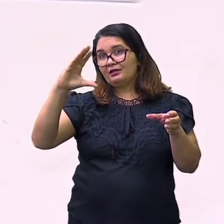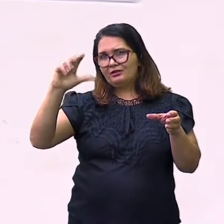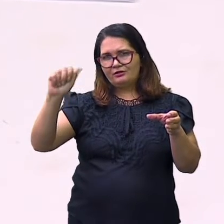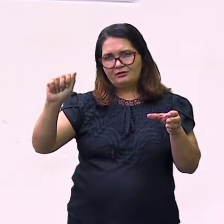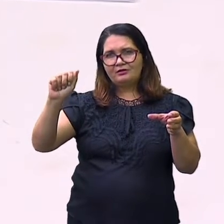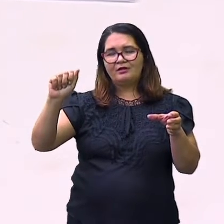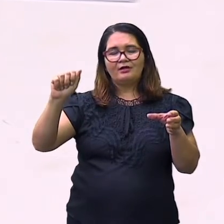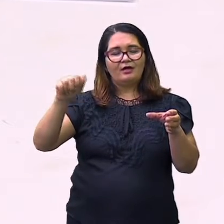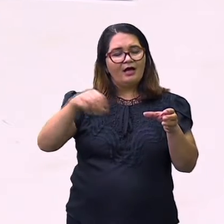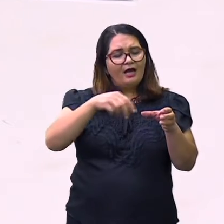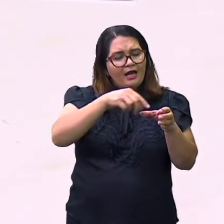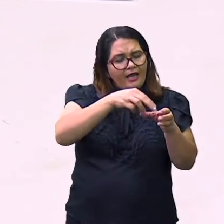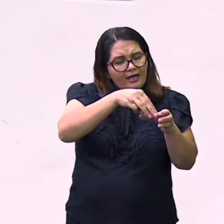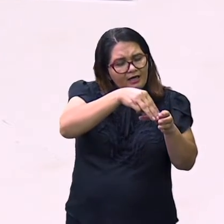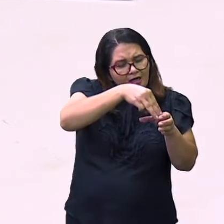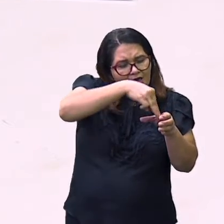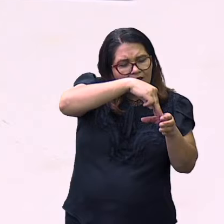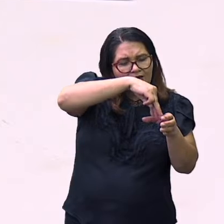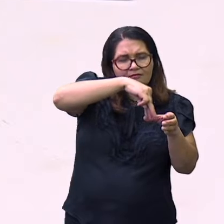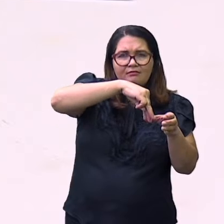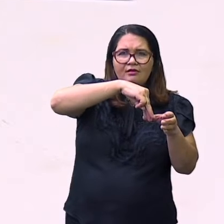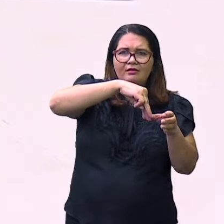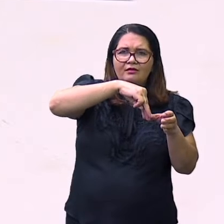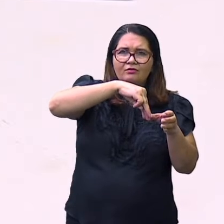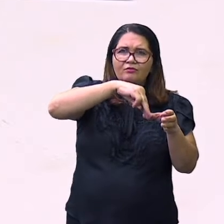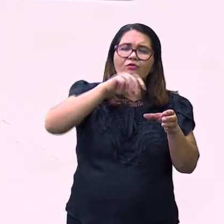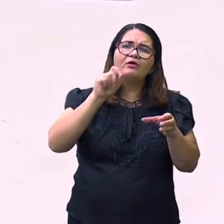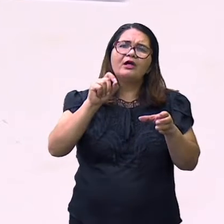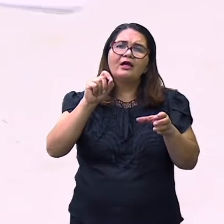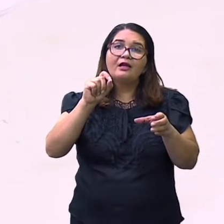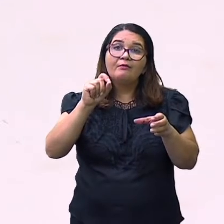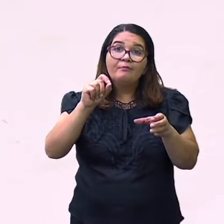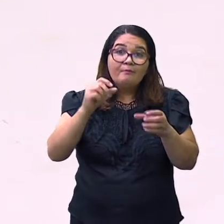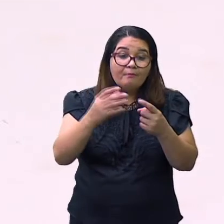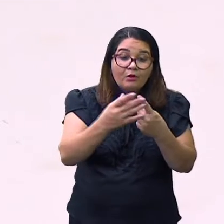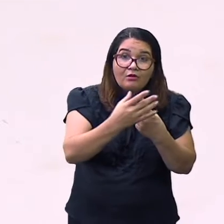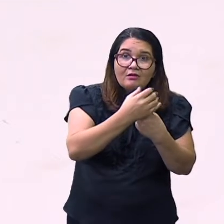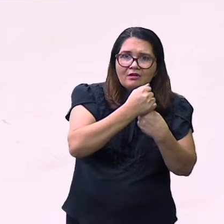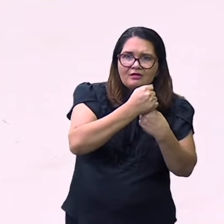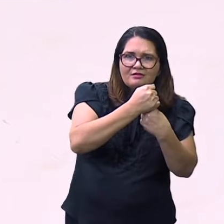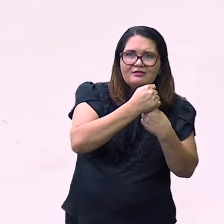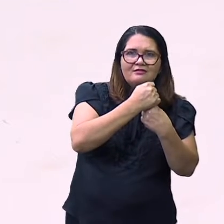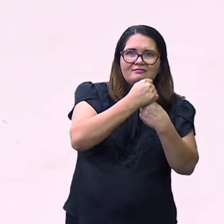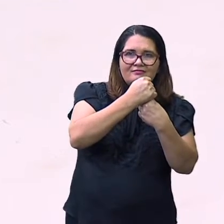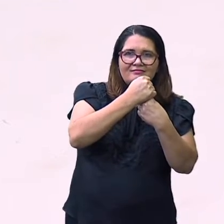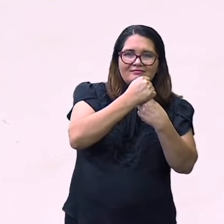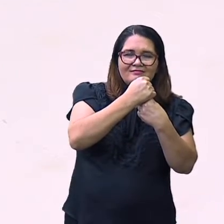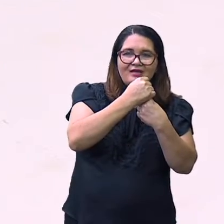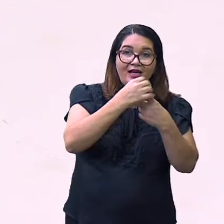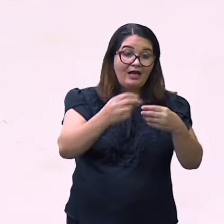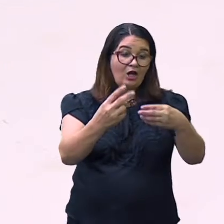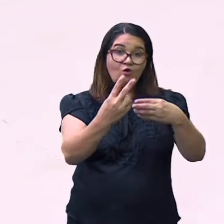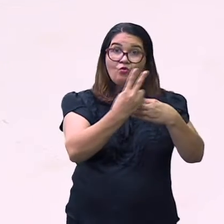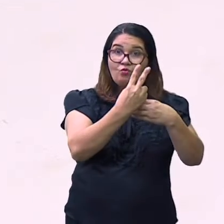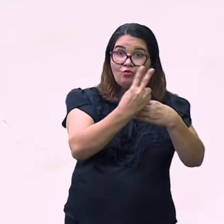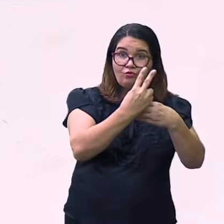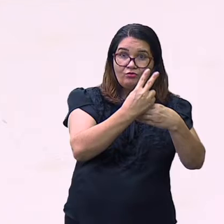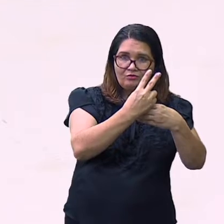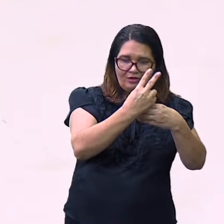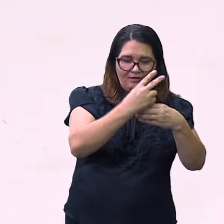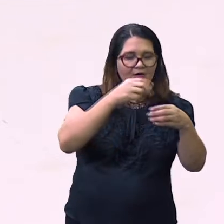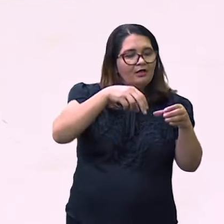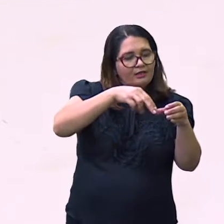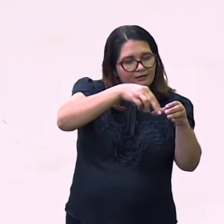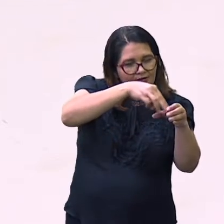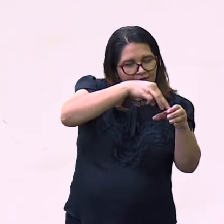ajustar. Serve até de apoio para outra, vocês percebem? Uma vai ficando apoiada na